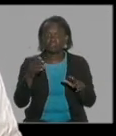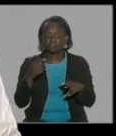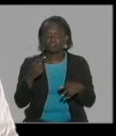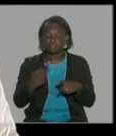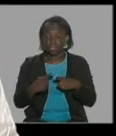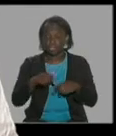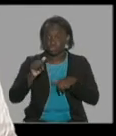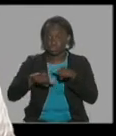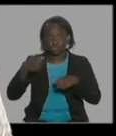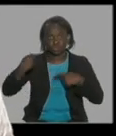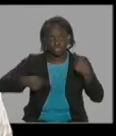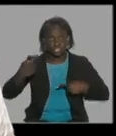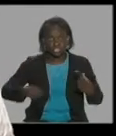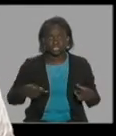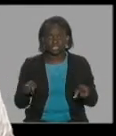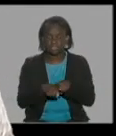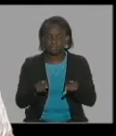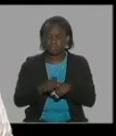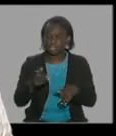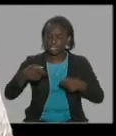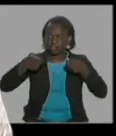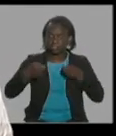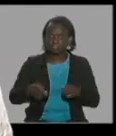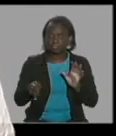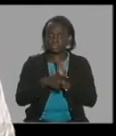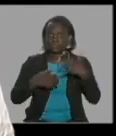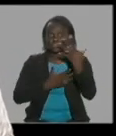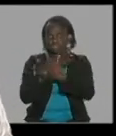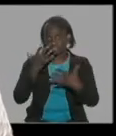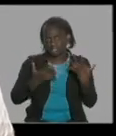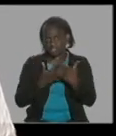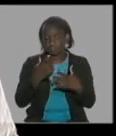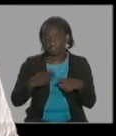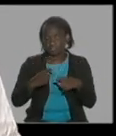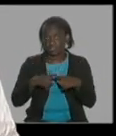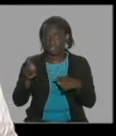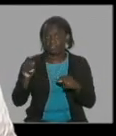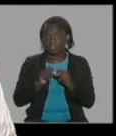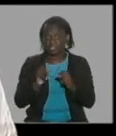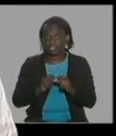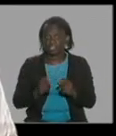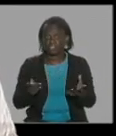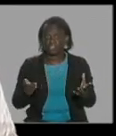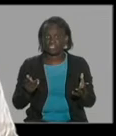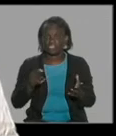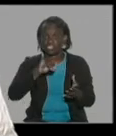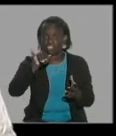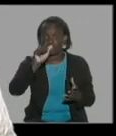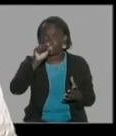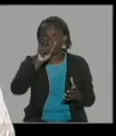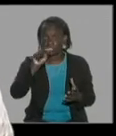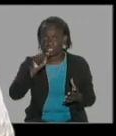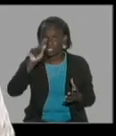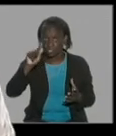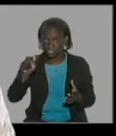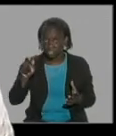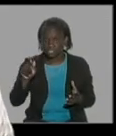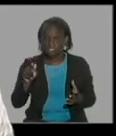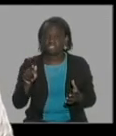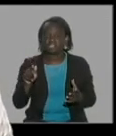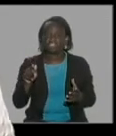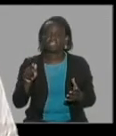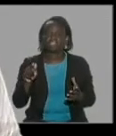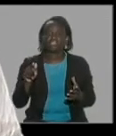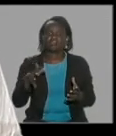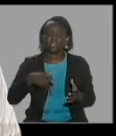claro, assim, até na mudança tanto política quanto da postura musical dele, que ele fazia um jazz um pouco